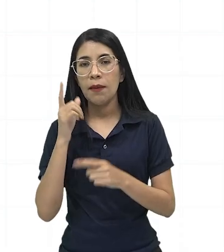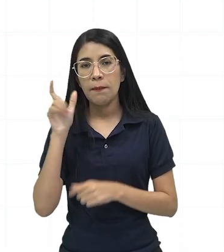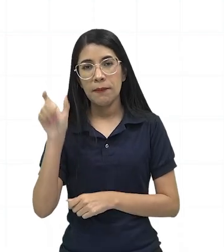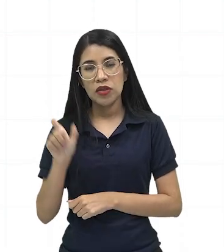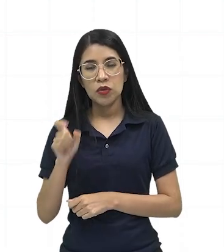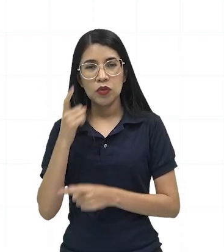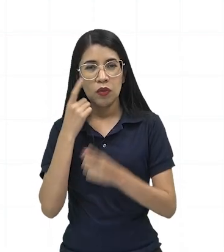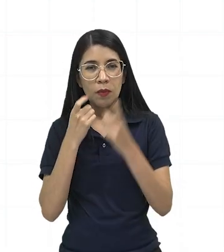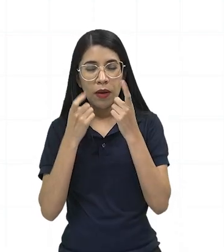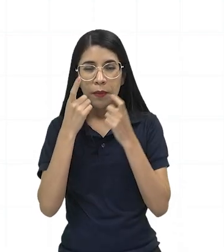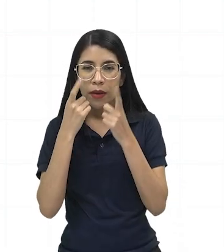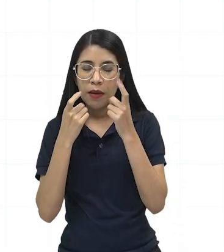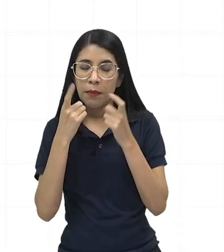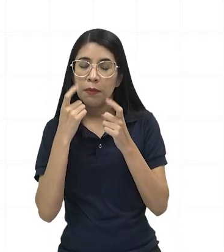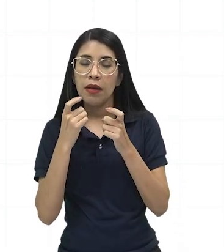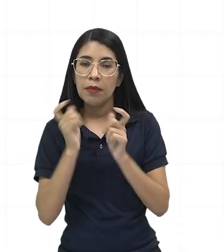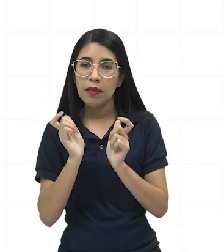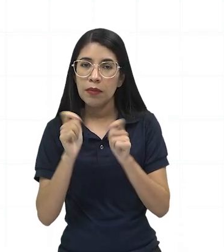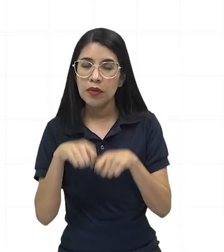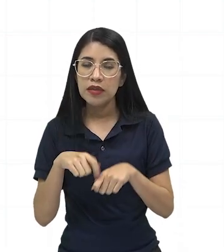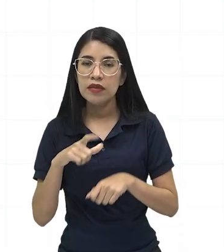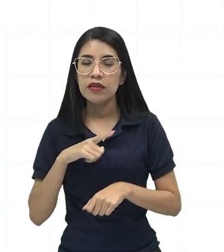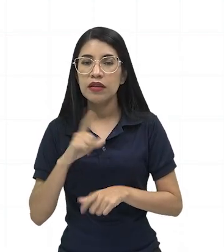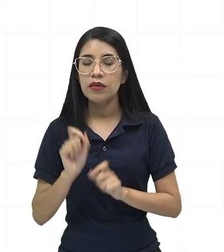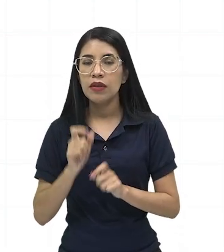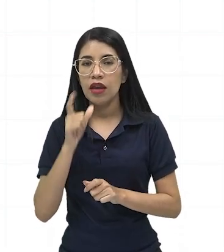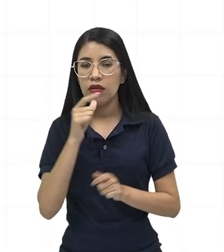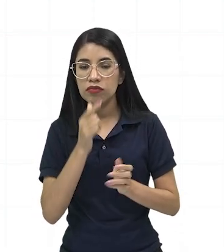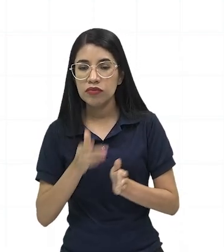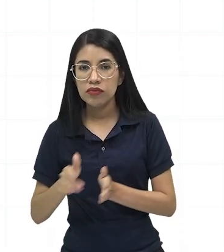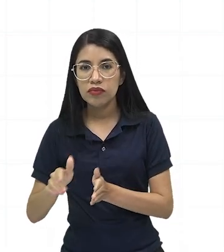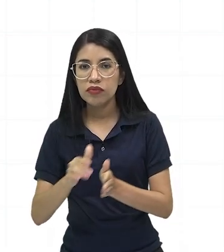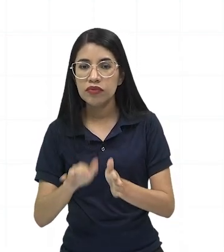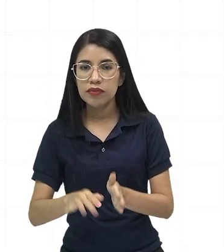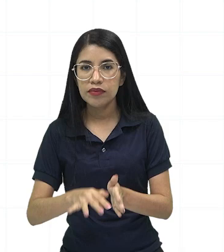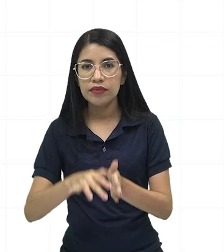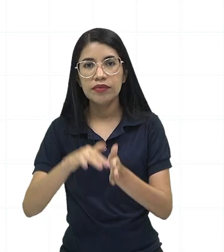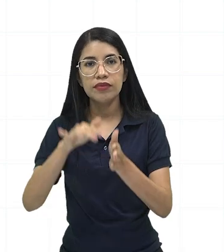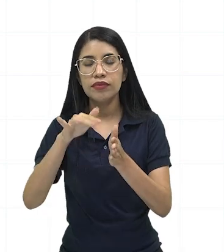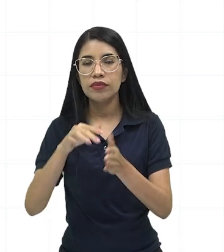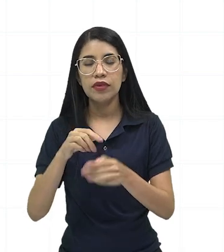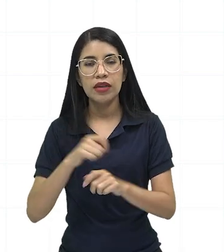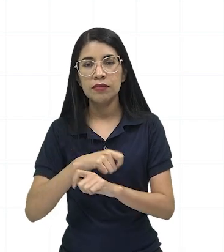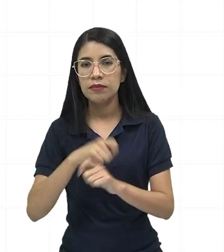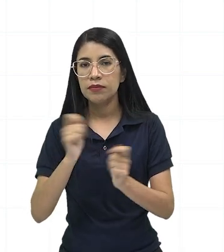chorar de forma tão intensa e de forma tão exagerada que vai